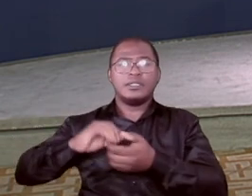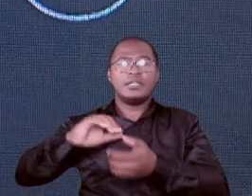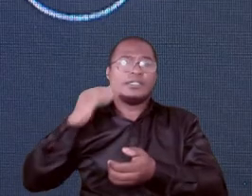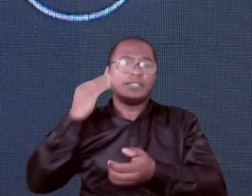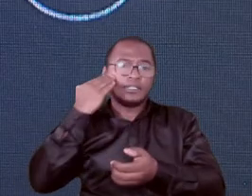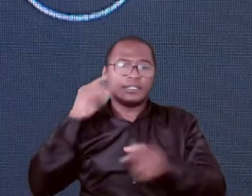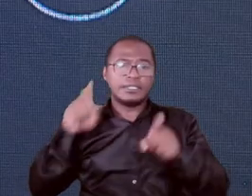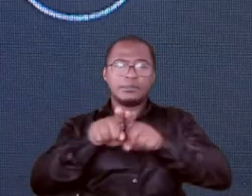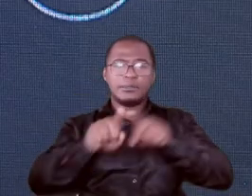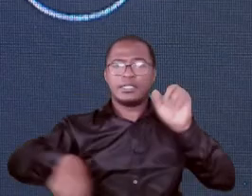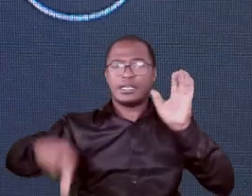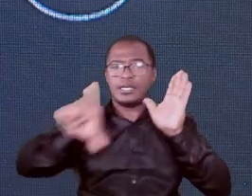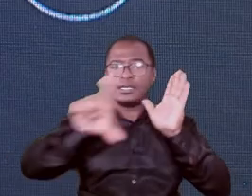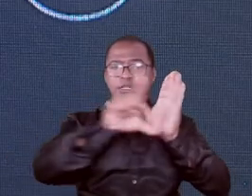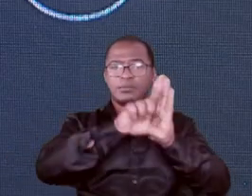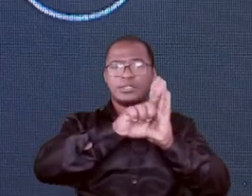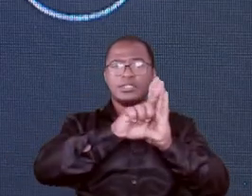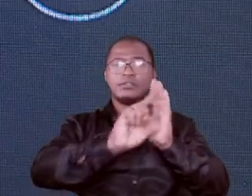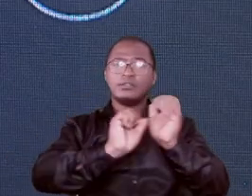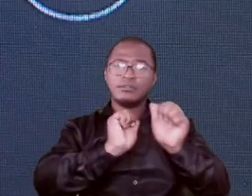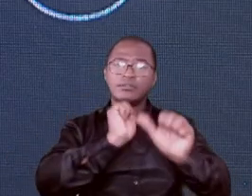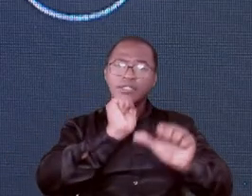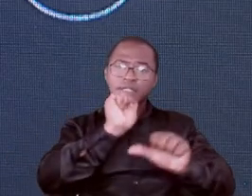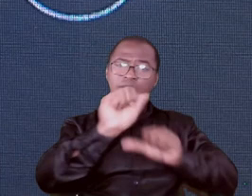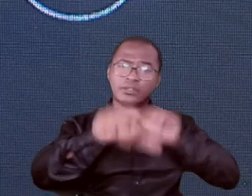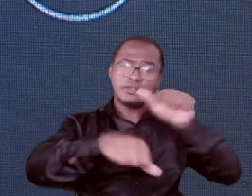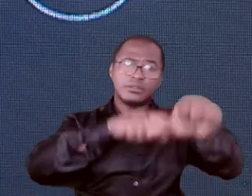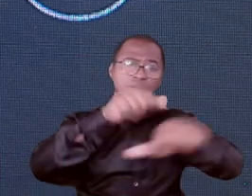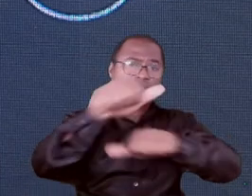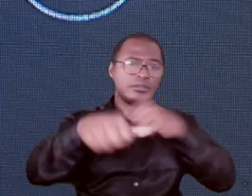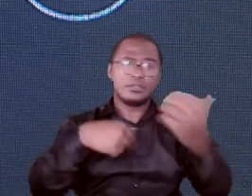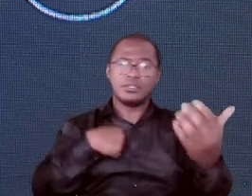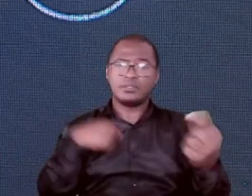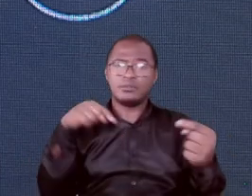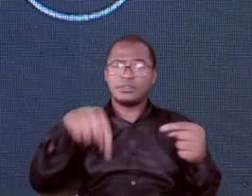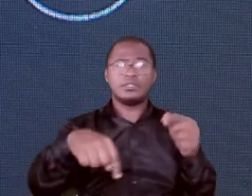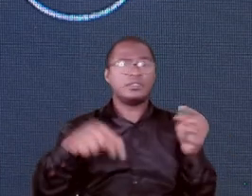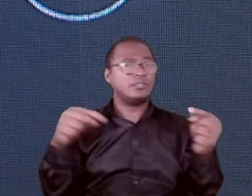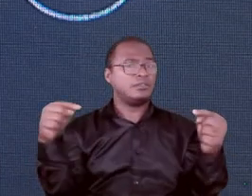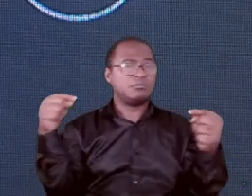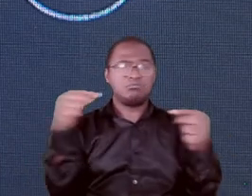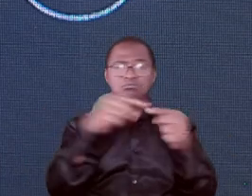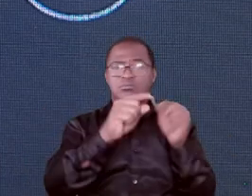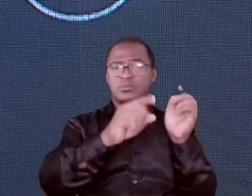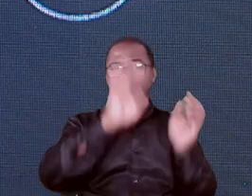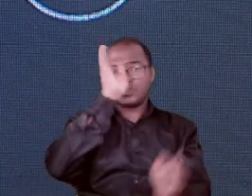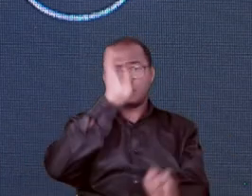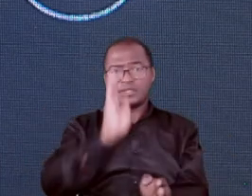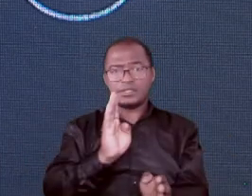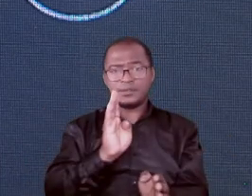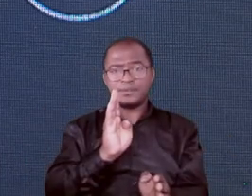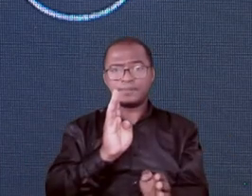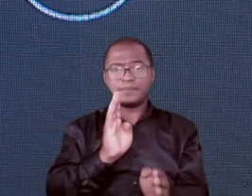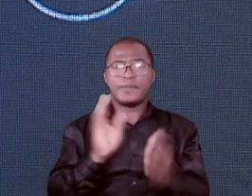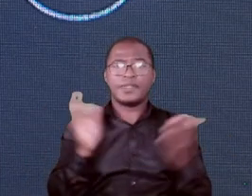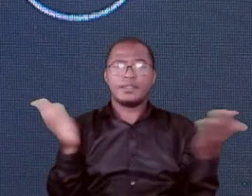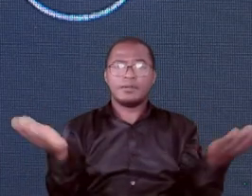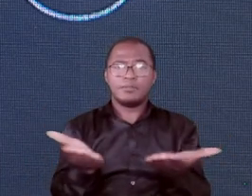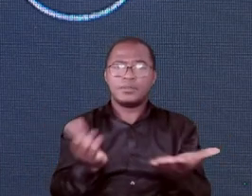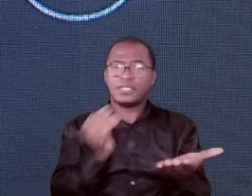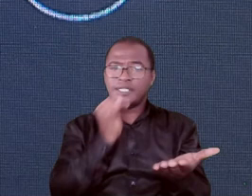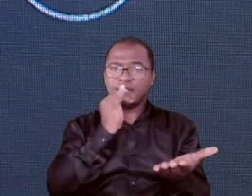evolui no Brasil mas é a gente teve uma evolução super importante E benéfica aí do relacionamento